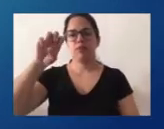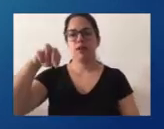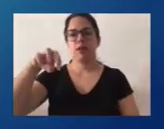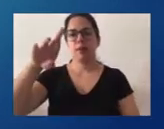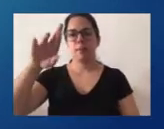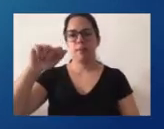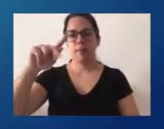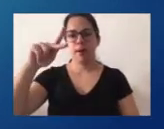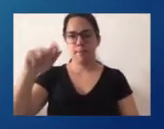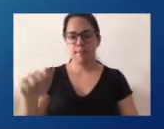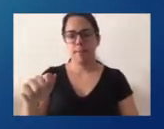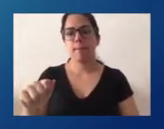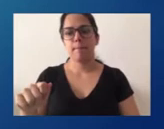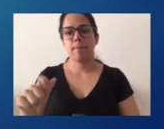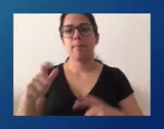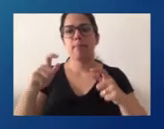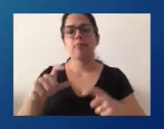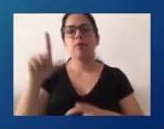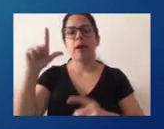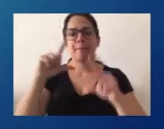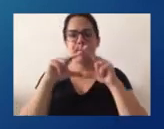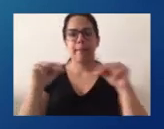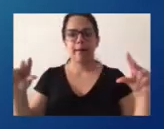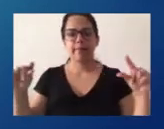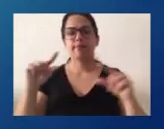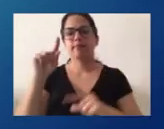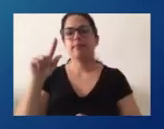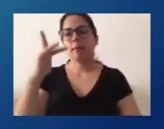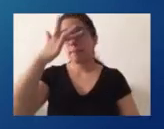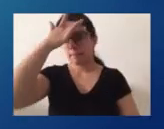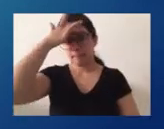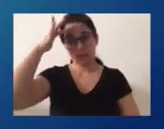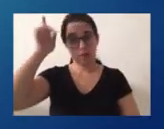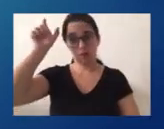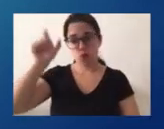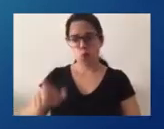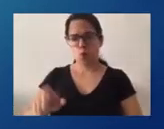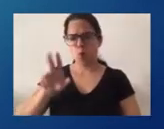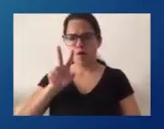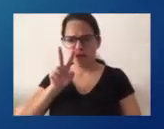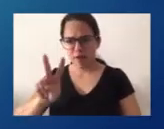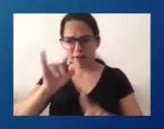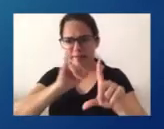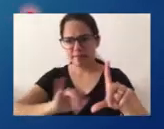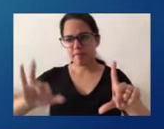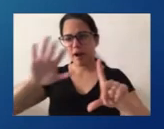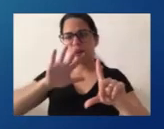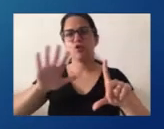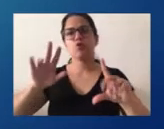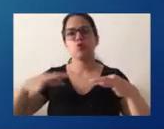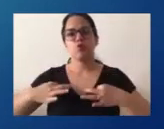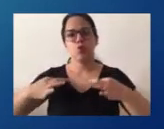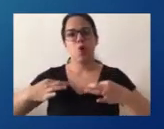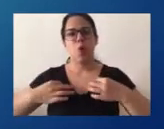Genéticos e Biotecnologia, que é localizada lá em Brasília. Então, vocês vejam, a pessoa também está totalmente paramentada, tá? Para